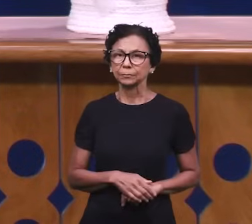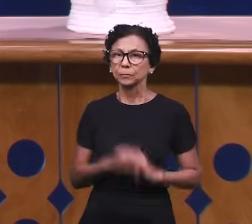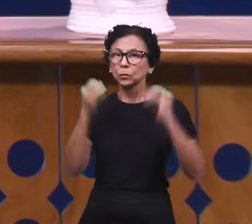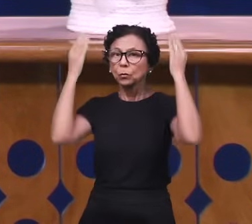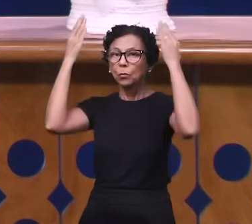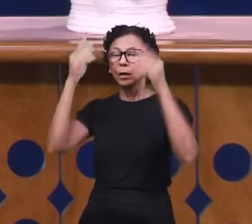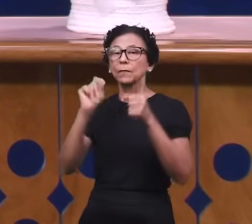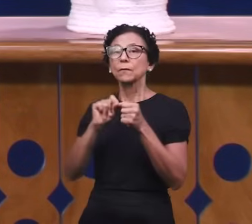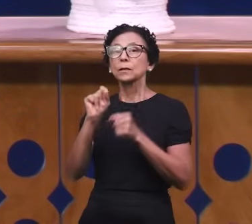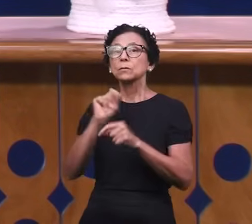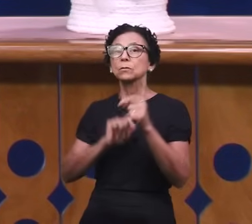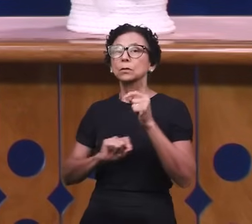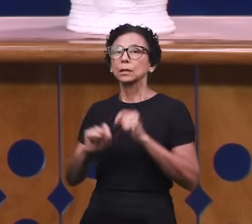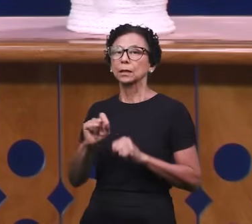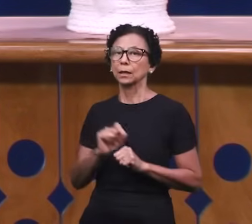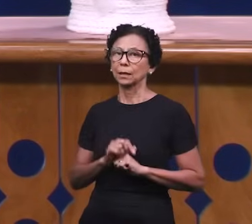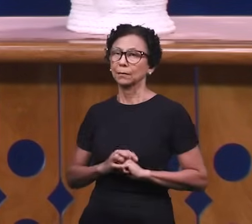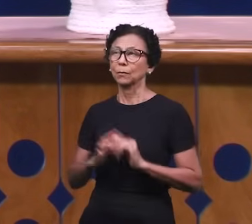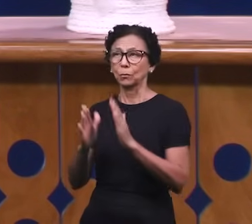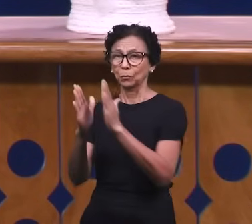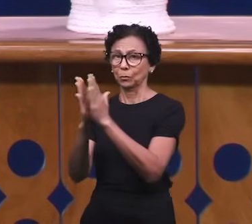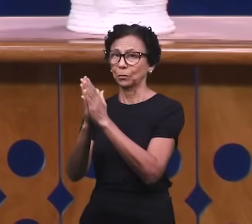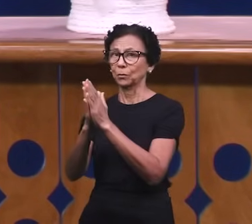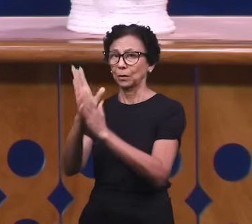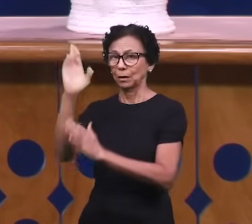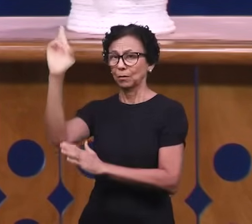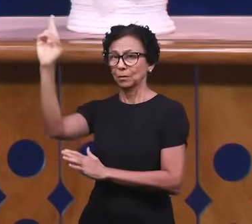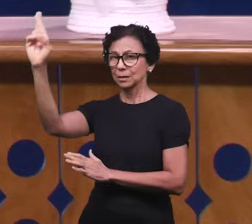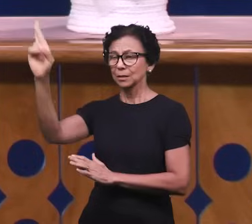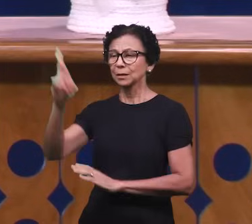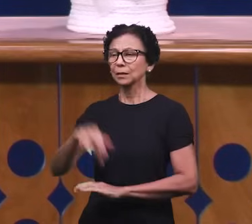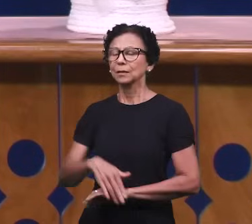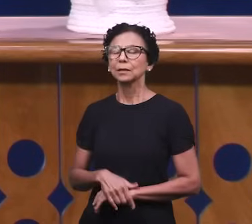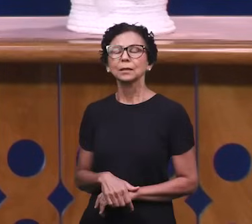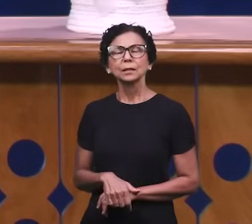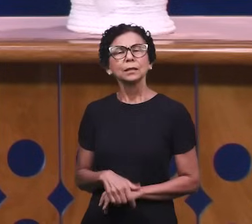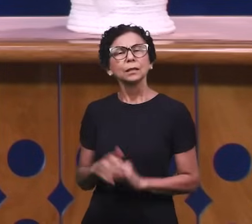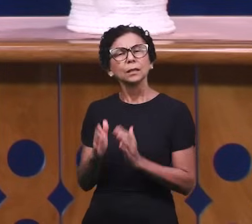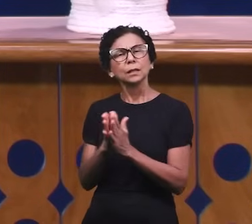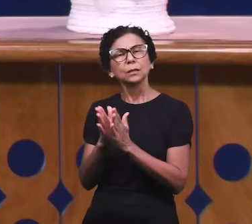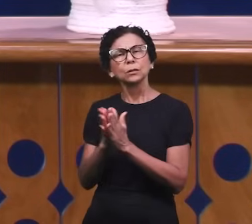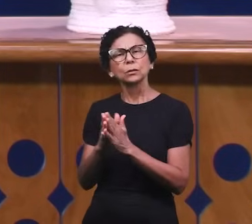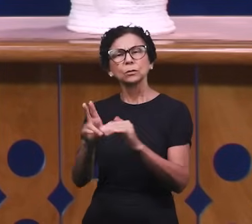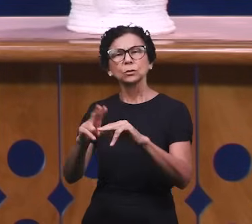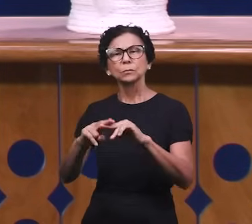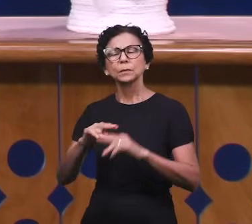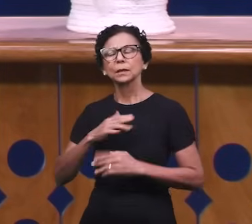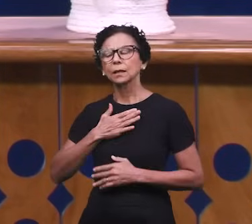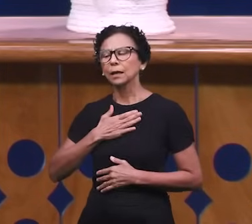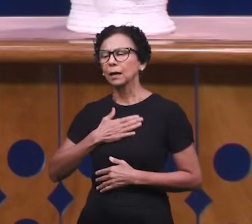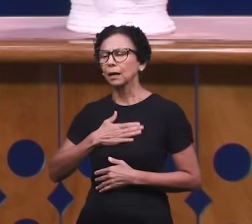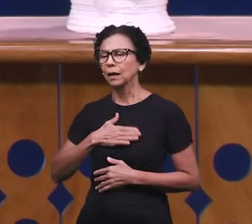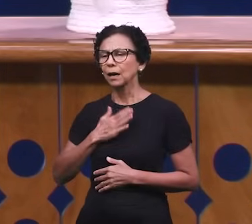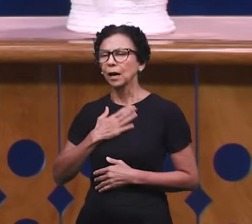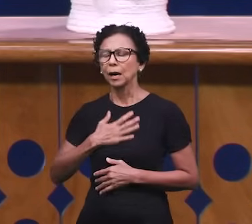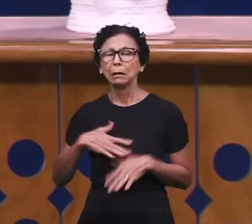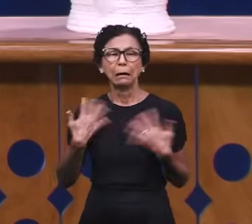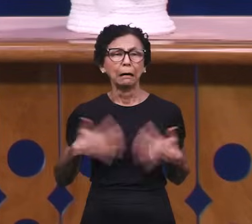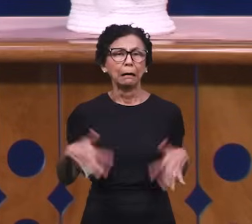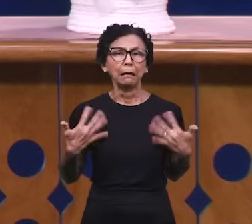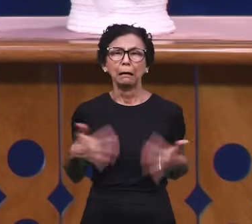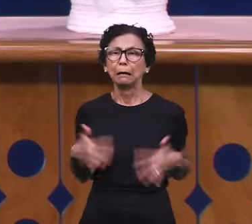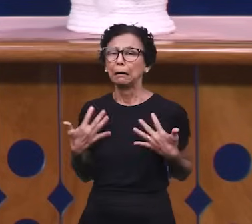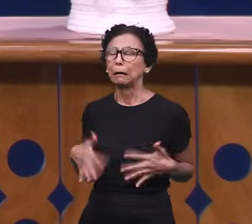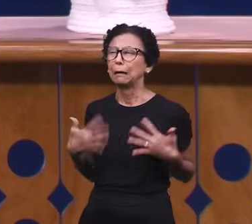Ele foi aos pés do Senhor. E nós vemos que a oração de asa foi uma oração muito serena, não foi uma ação